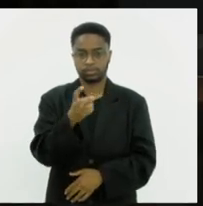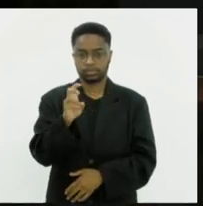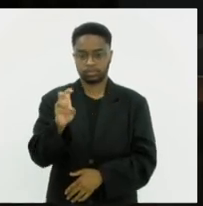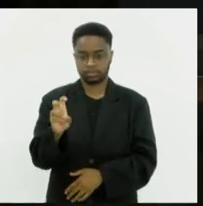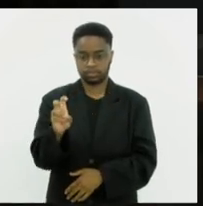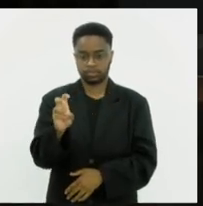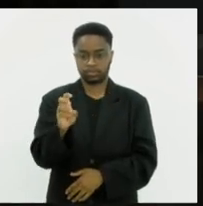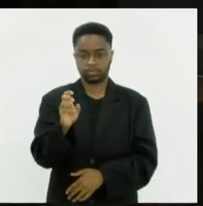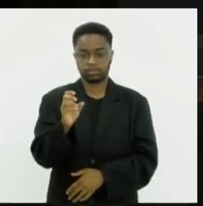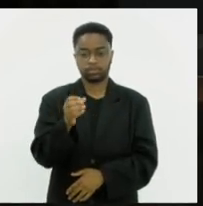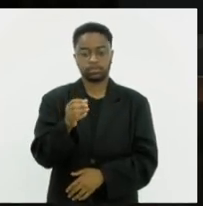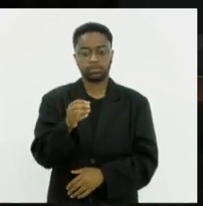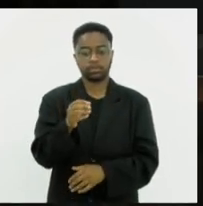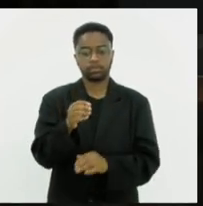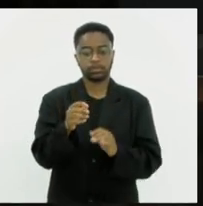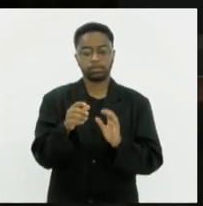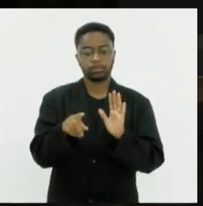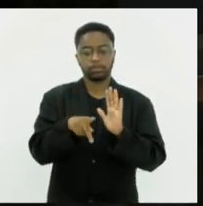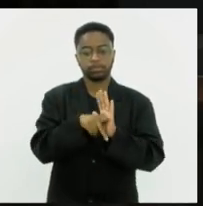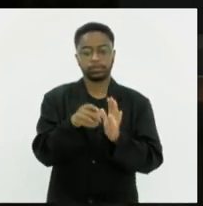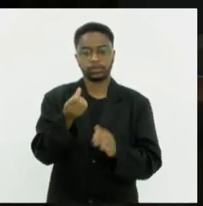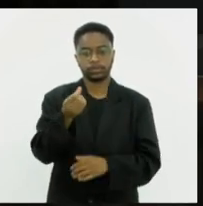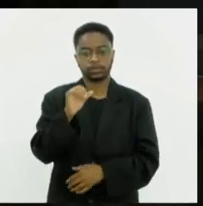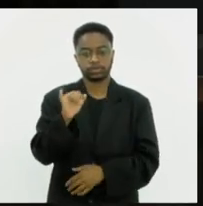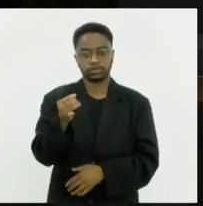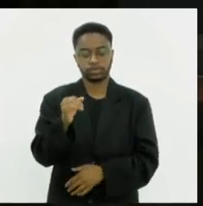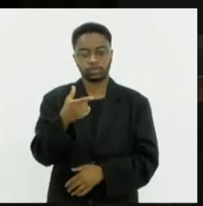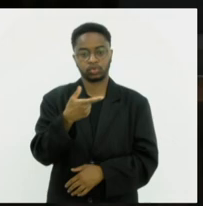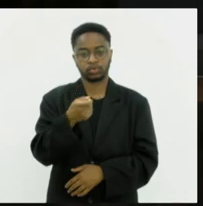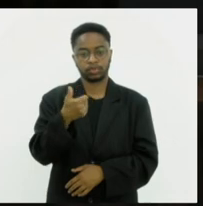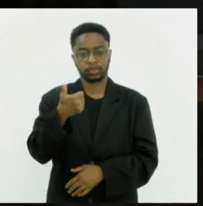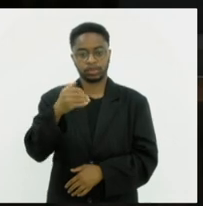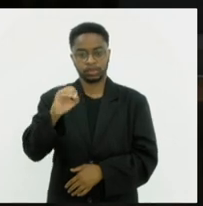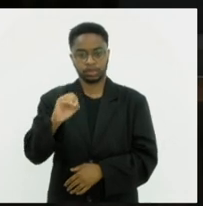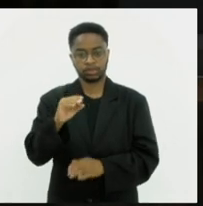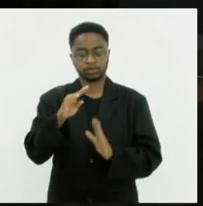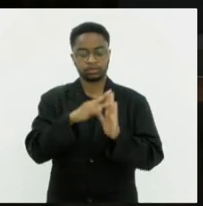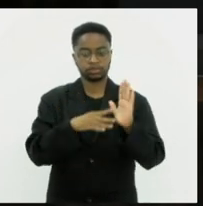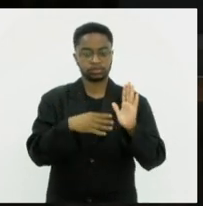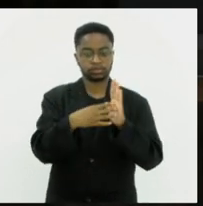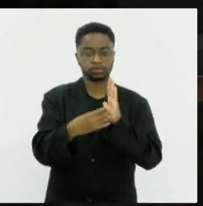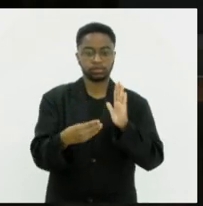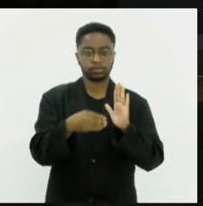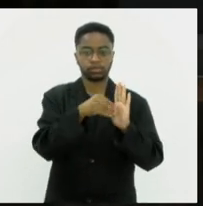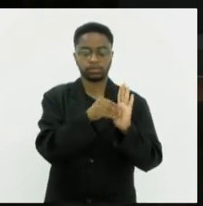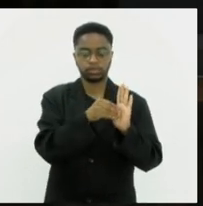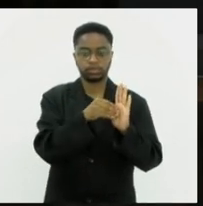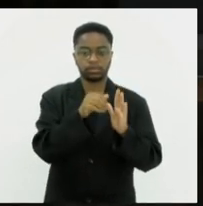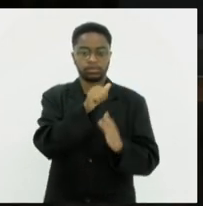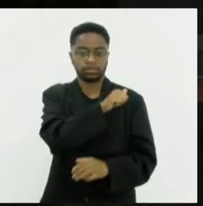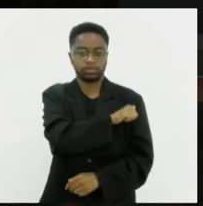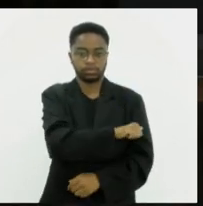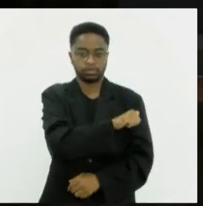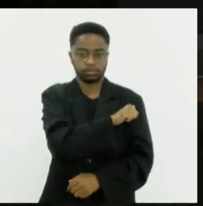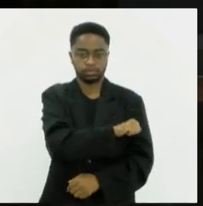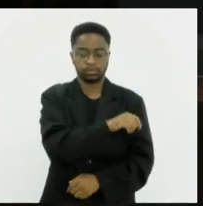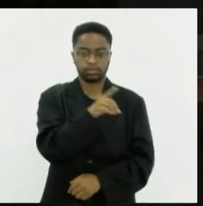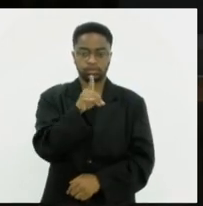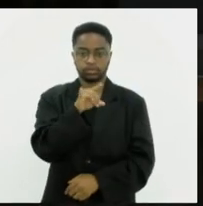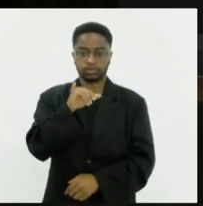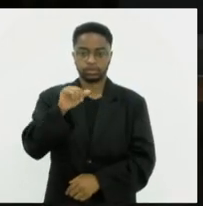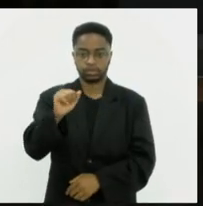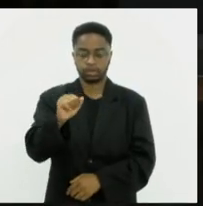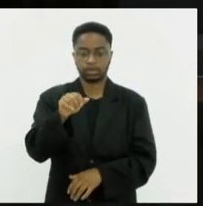5645, de 6 de janeiro de 2010, incluindo no calendário oficial do Estado do Rio de Janeiro o Dia